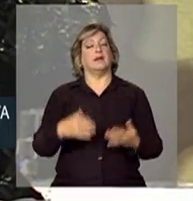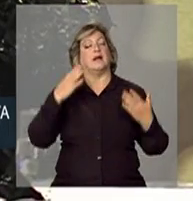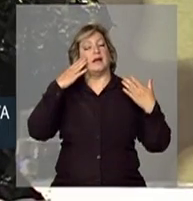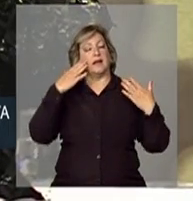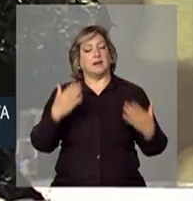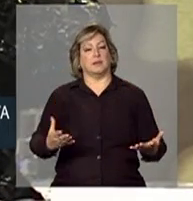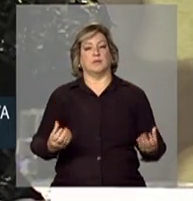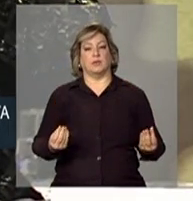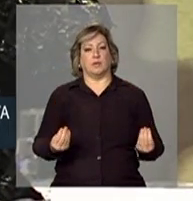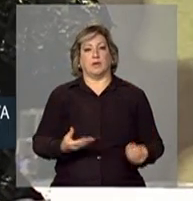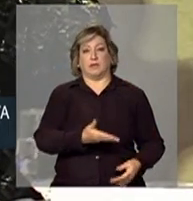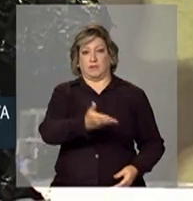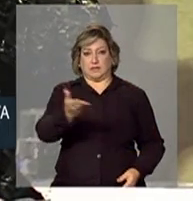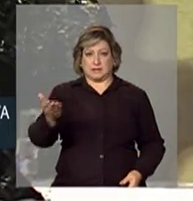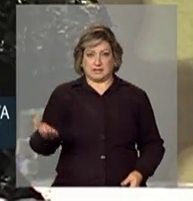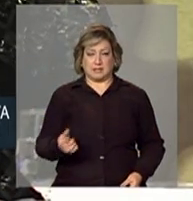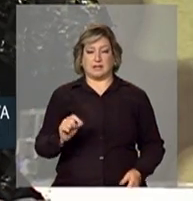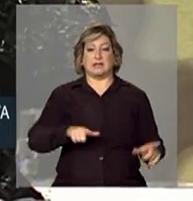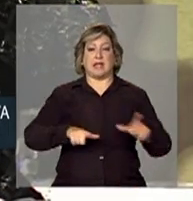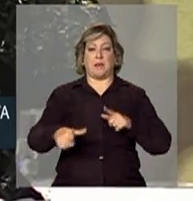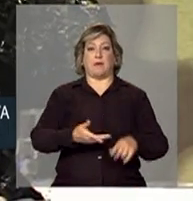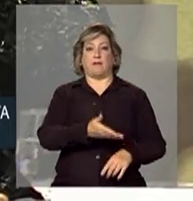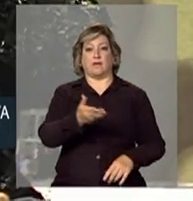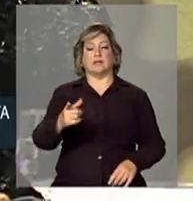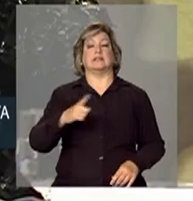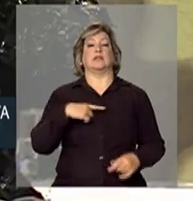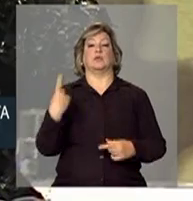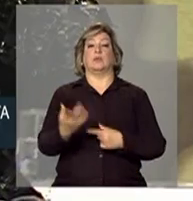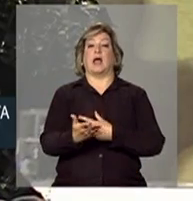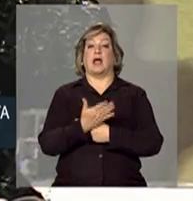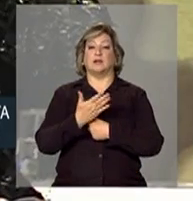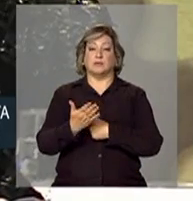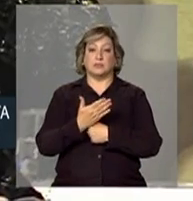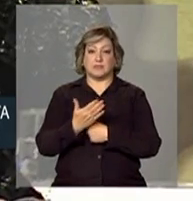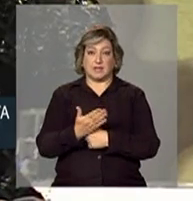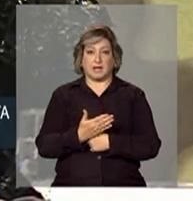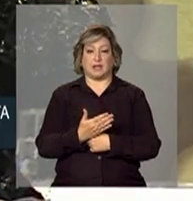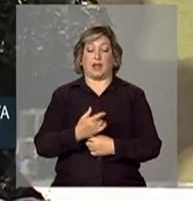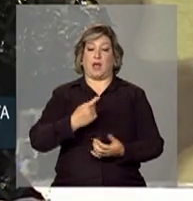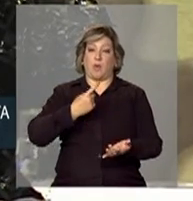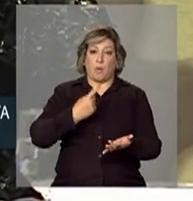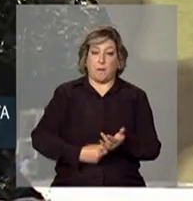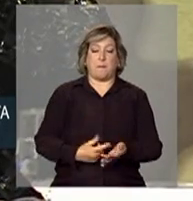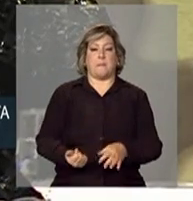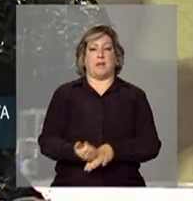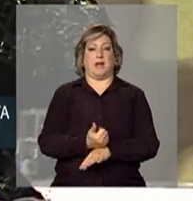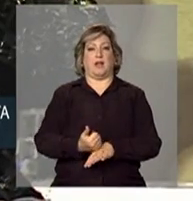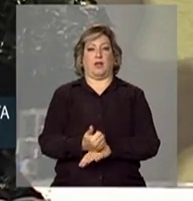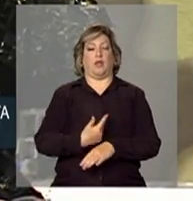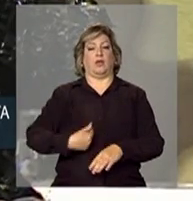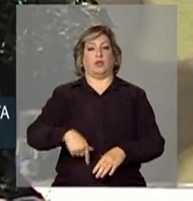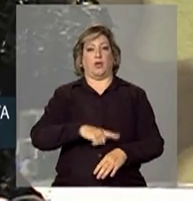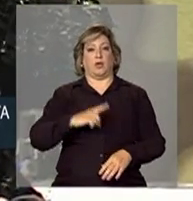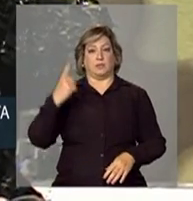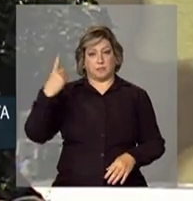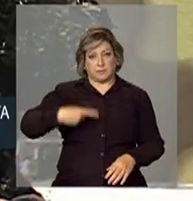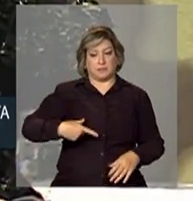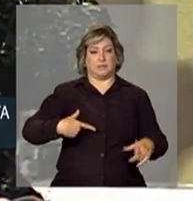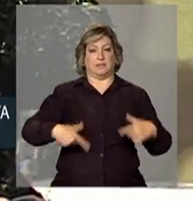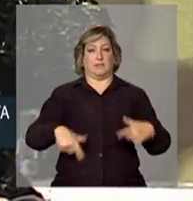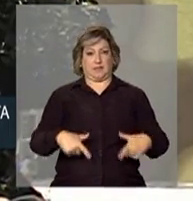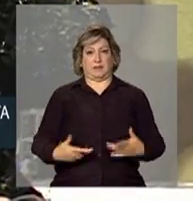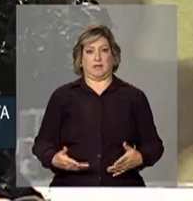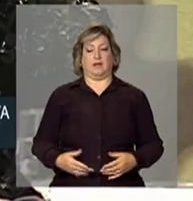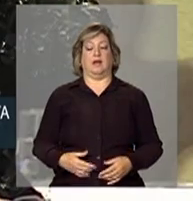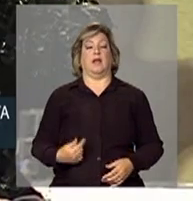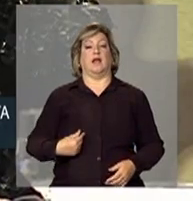Agradecer muito, então, a vocês, que, com o trabalho de vocês, têm nos estimulado a cumprir melhor o nosso mandato. E espero